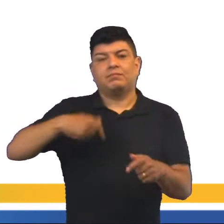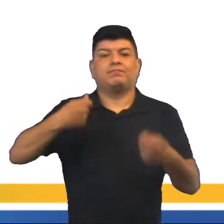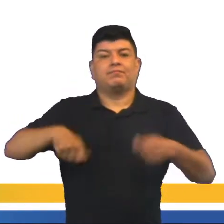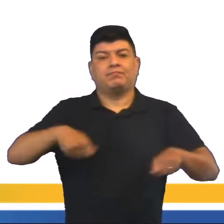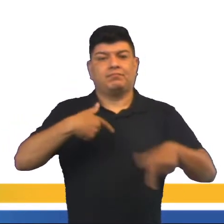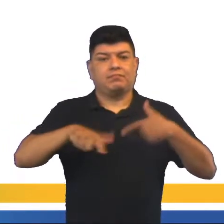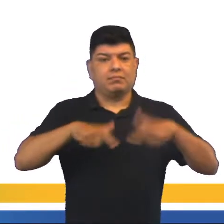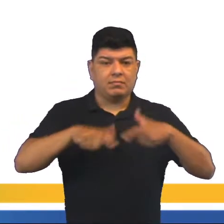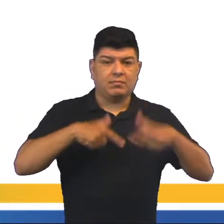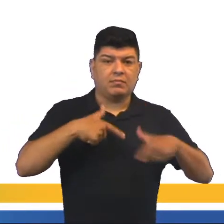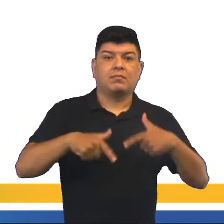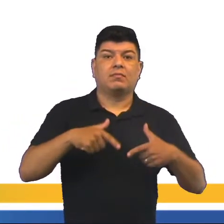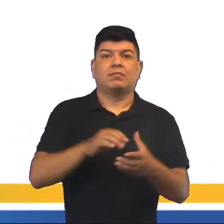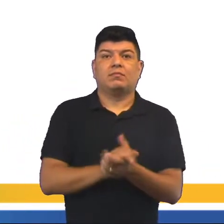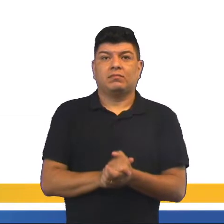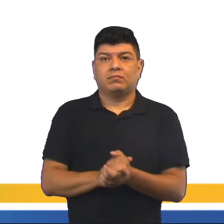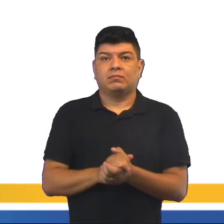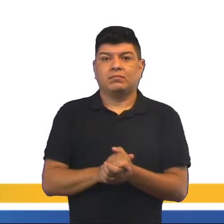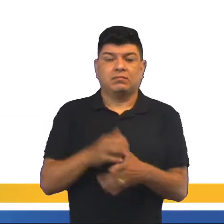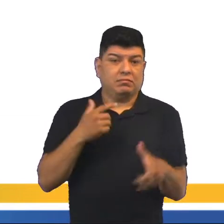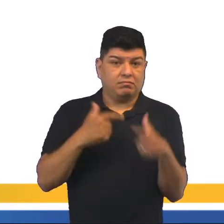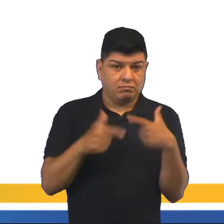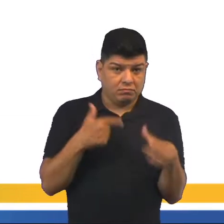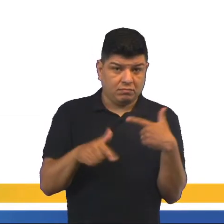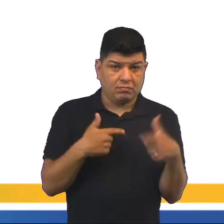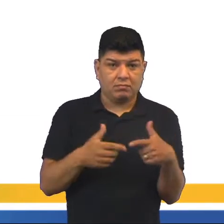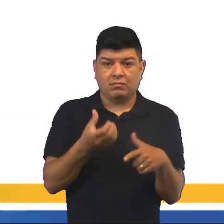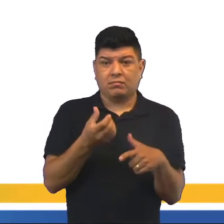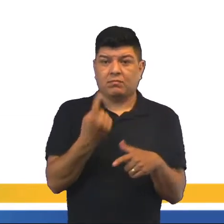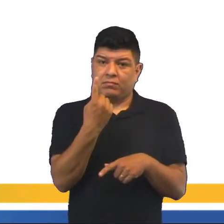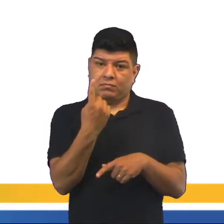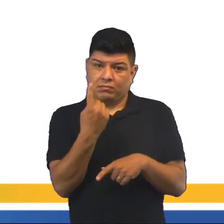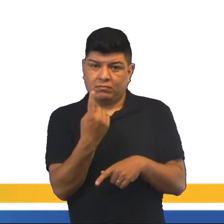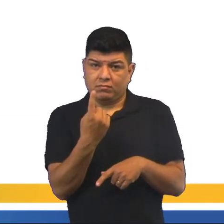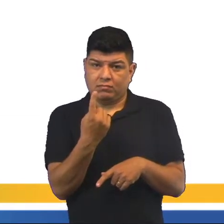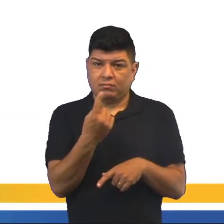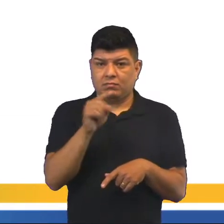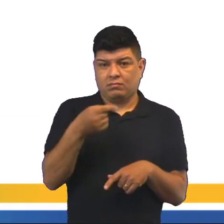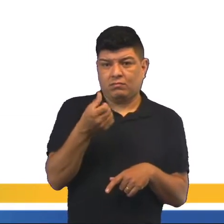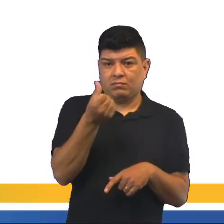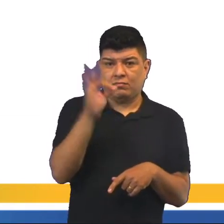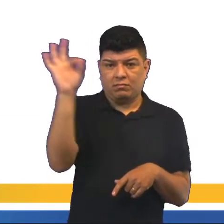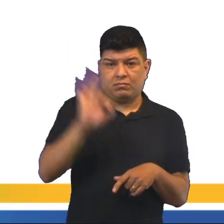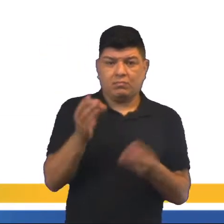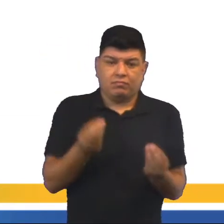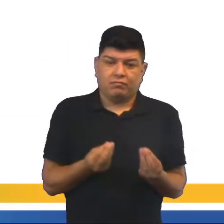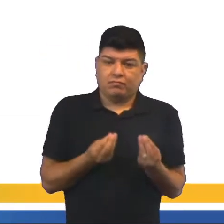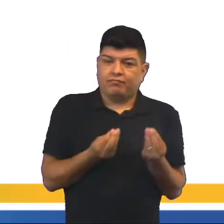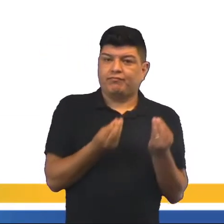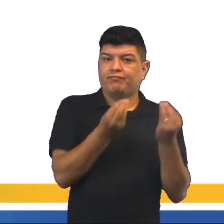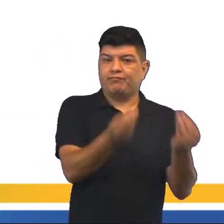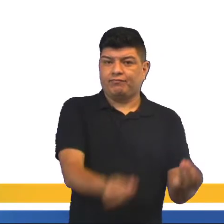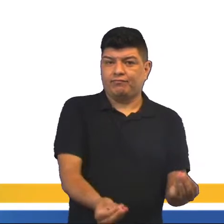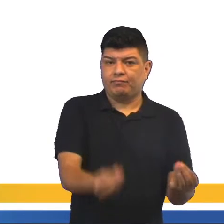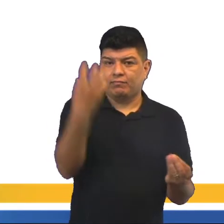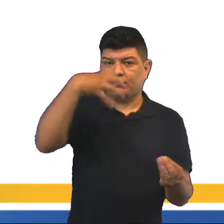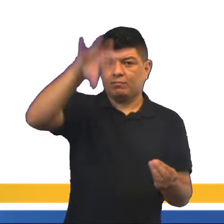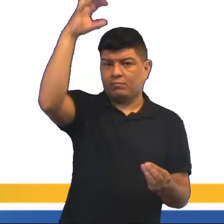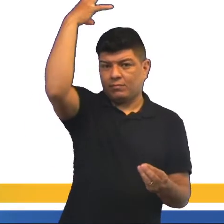em suas mãos estão concentradas a maior parte dessas terras, e muitas delas improdutíveis. Aí entra aí os